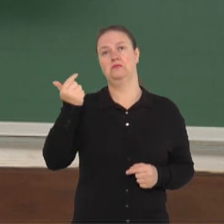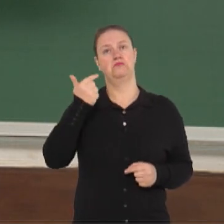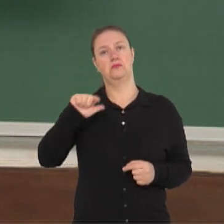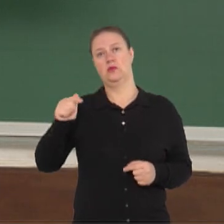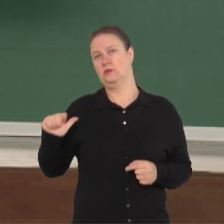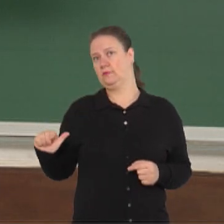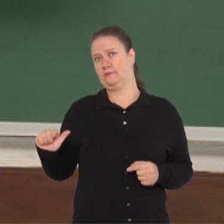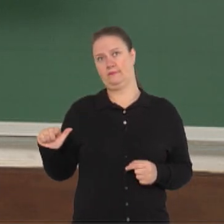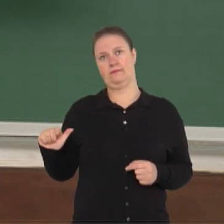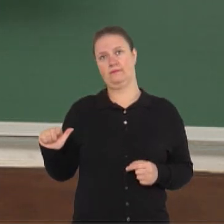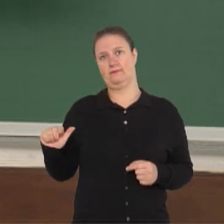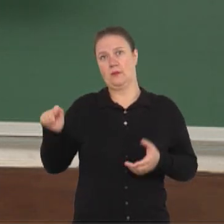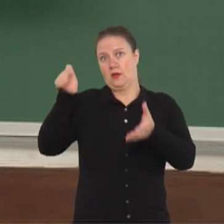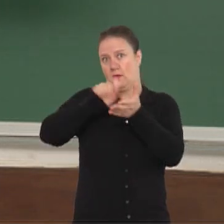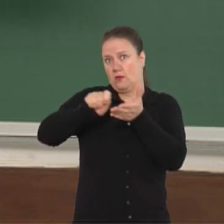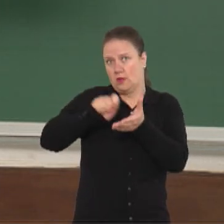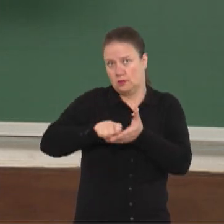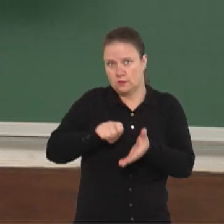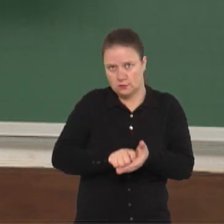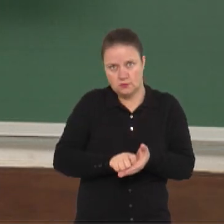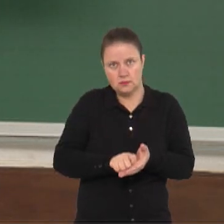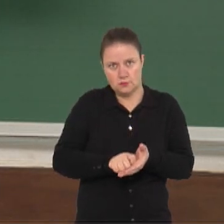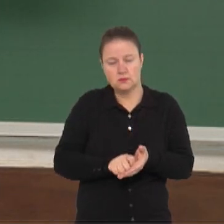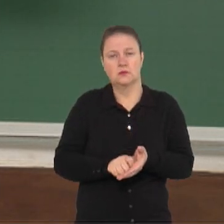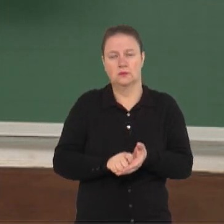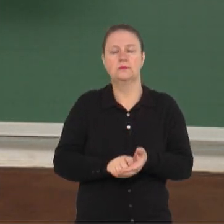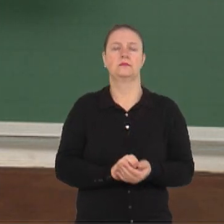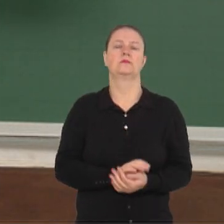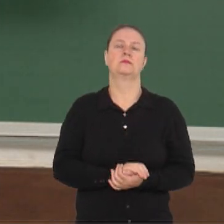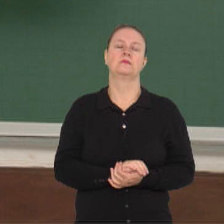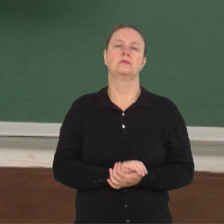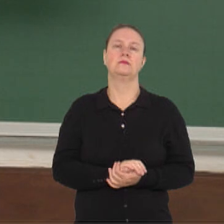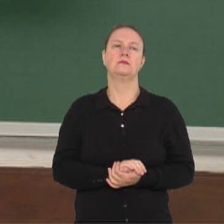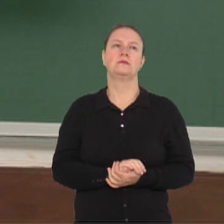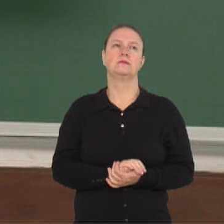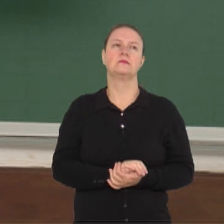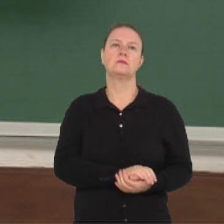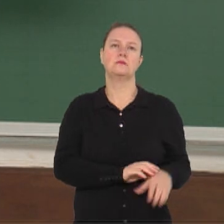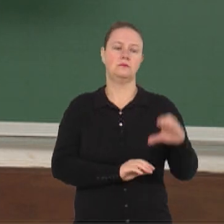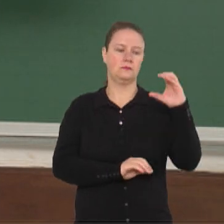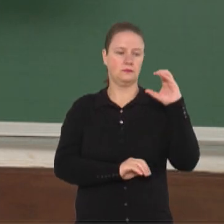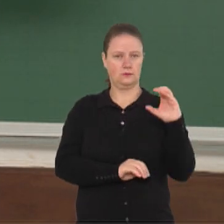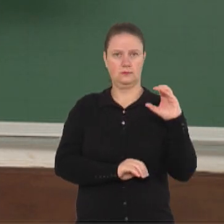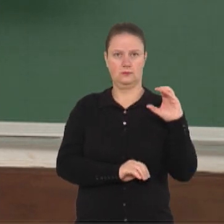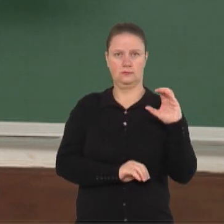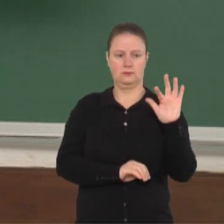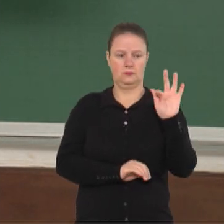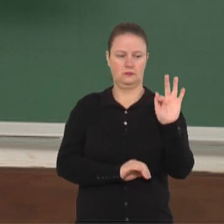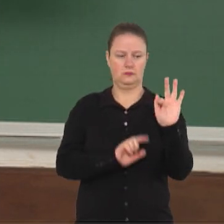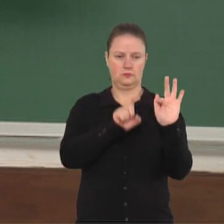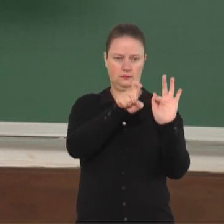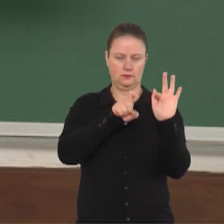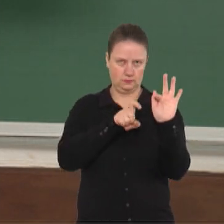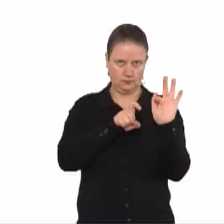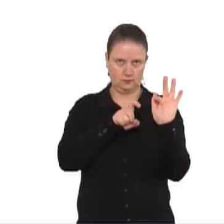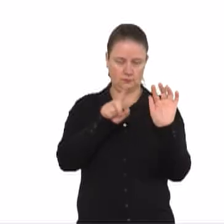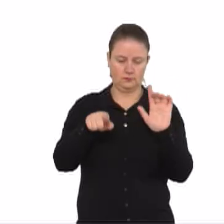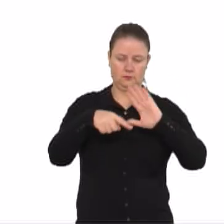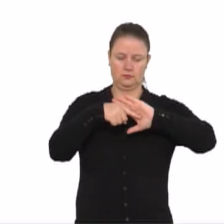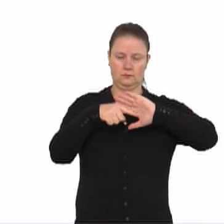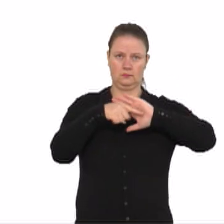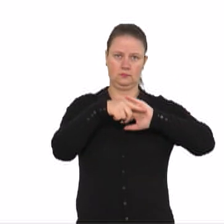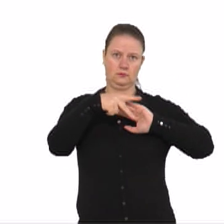0. Vá anotando e corrigindo o que você fez no exercício. Letra C, f de x